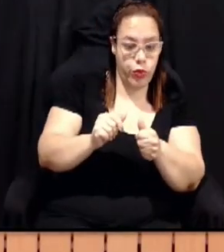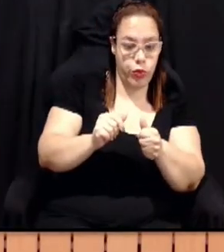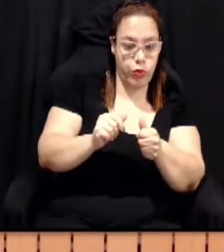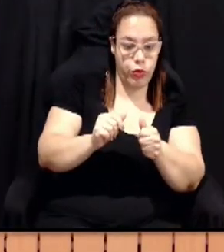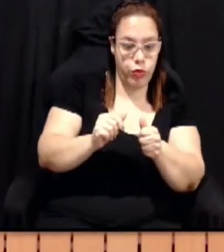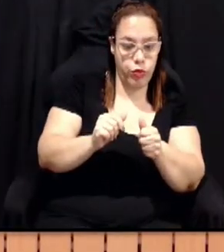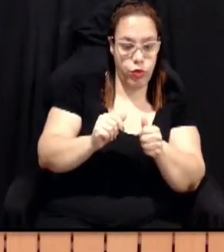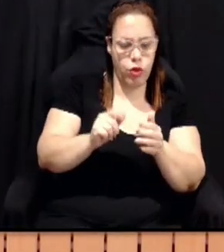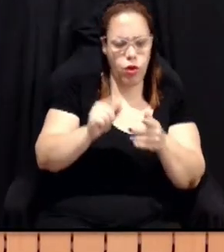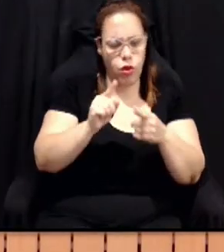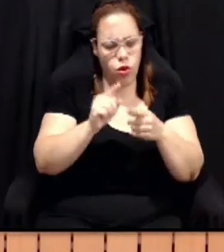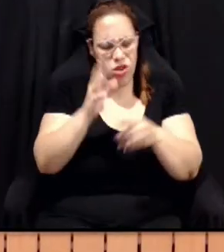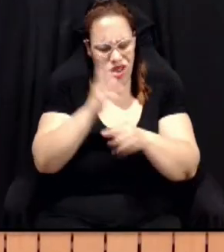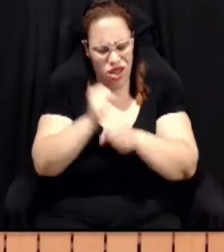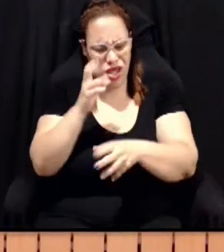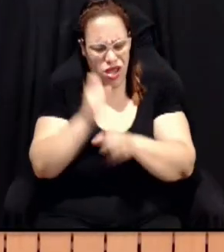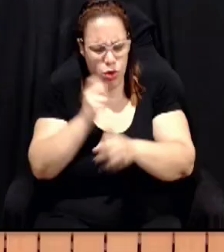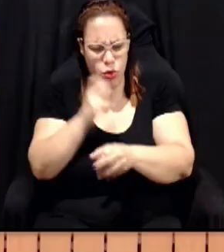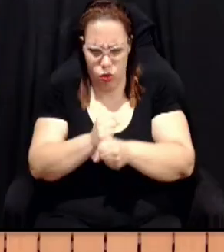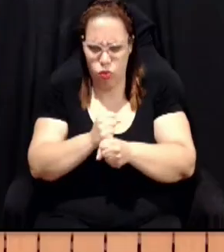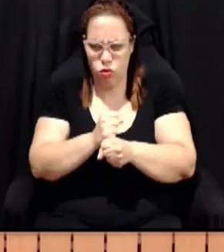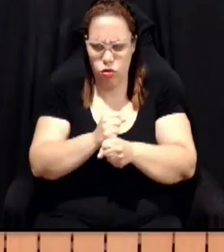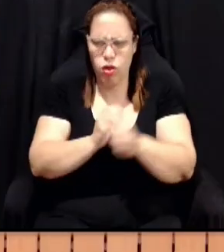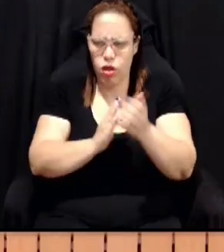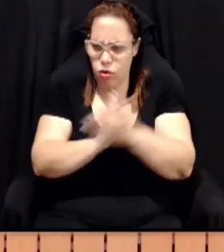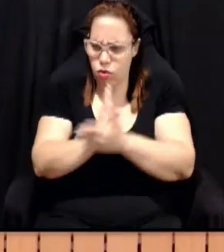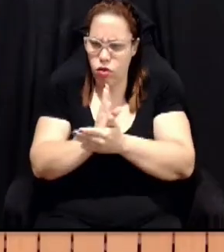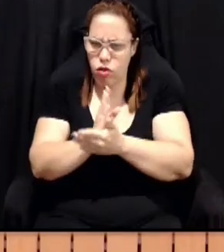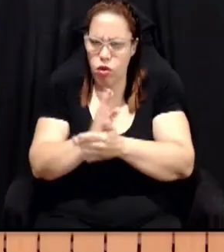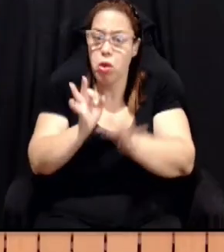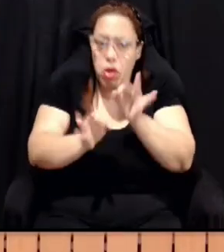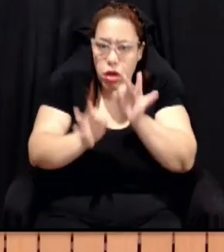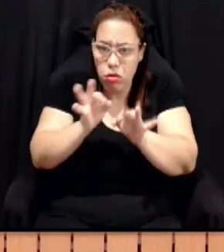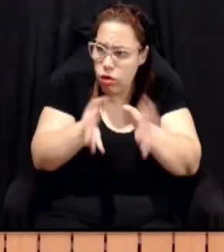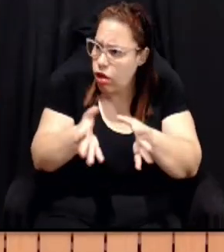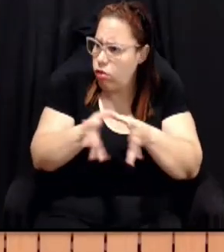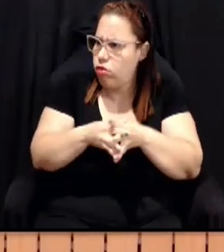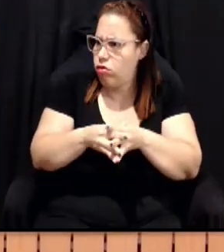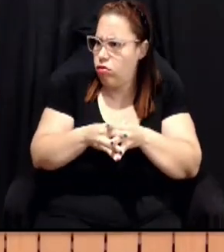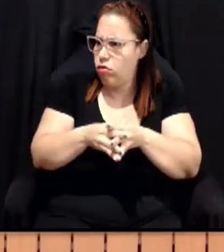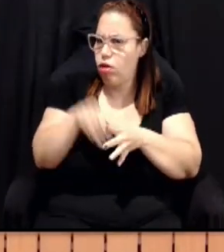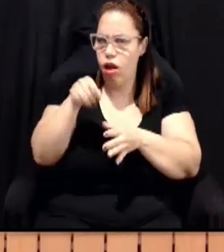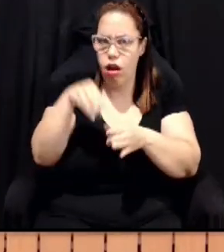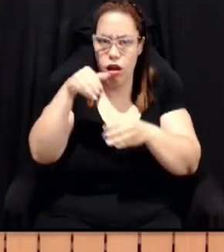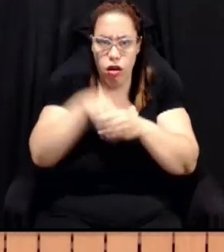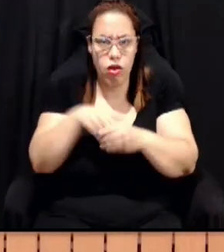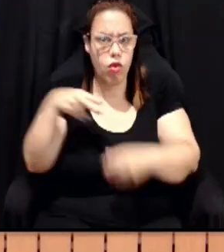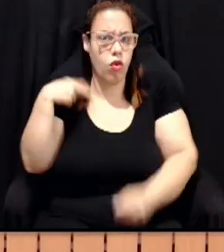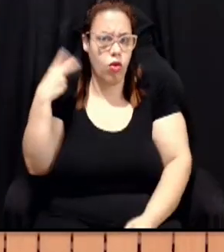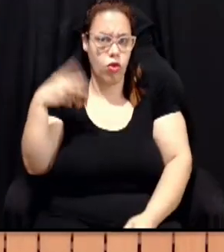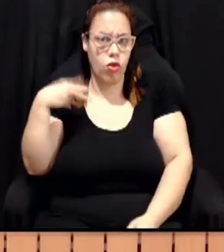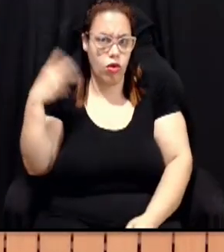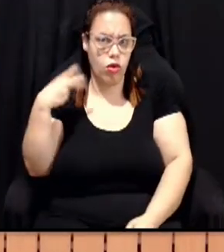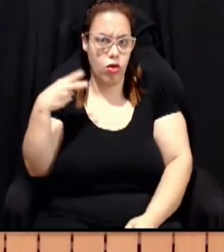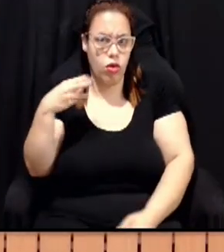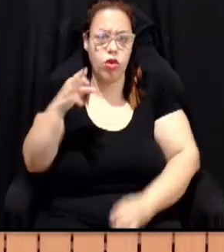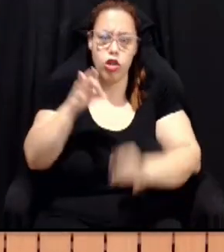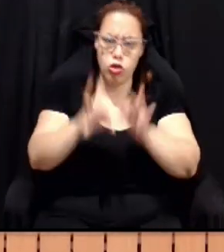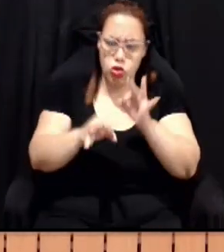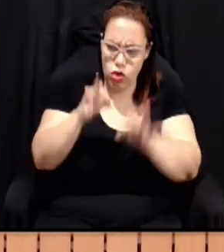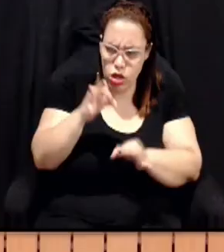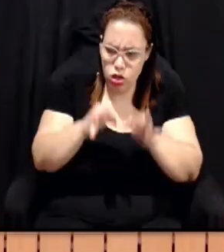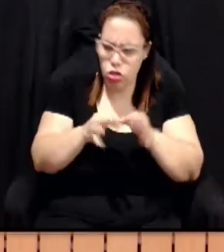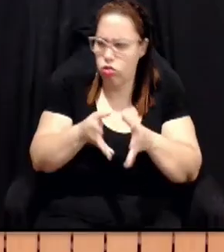cálculos e essa aprovação pelo Tribunal. Aqui nós temos votos político e voto jurídico. Então, nós